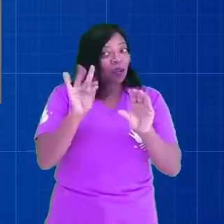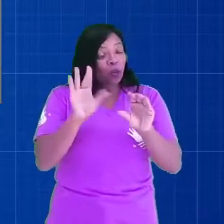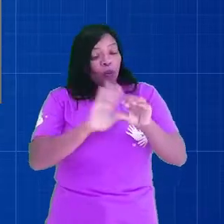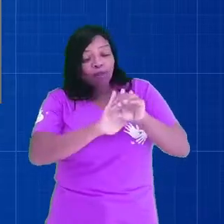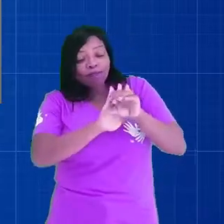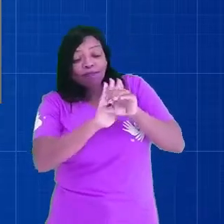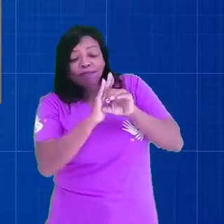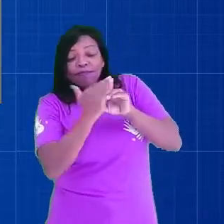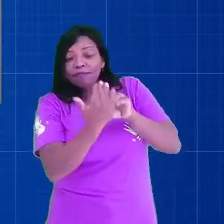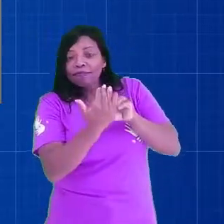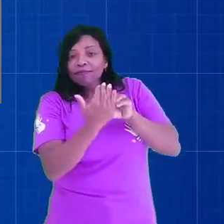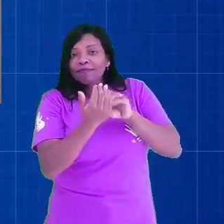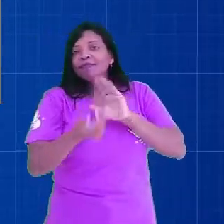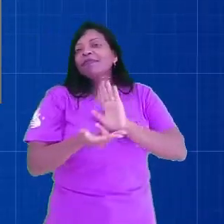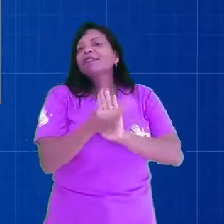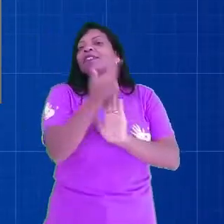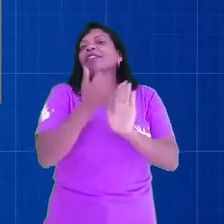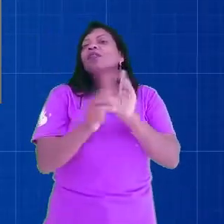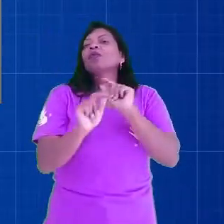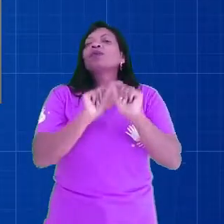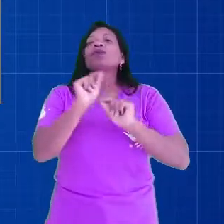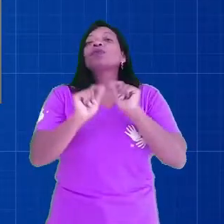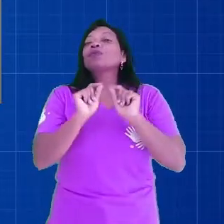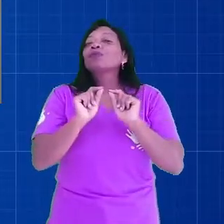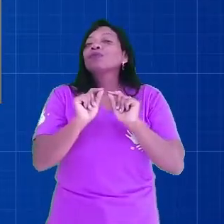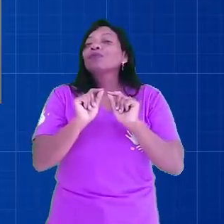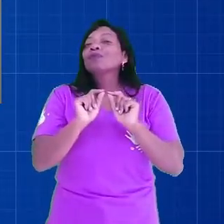e desenhei a silhueta do quê, ó?